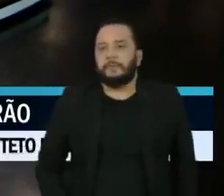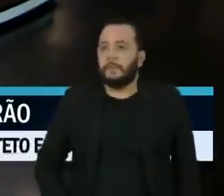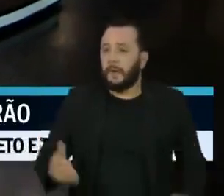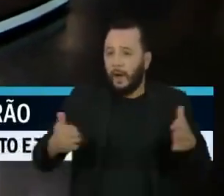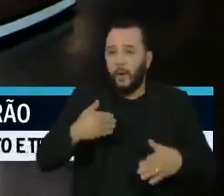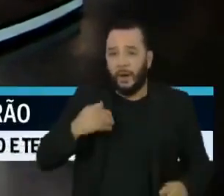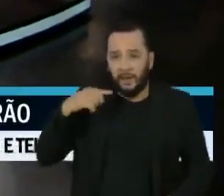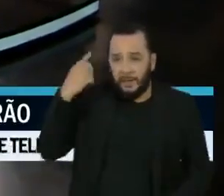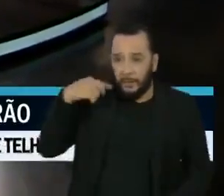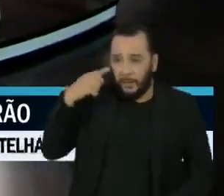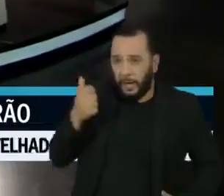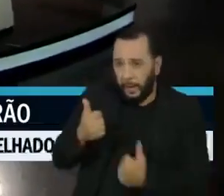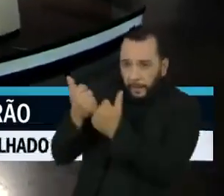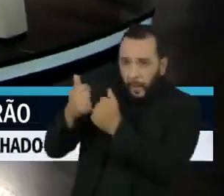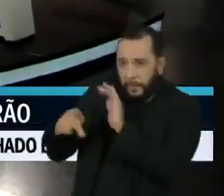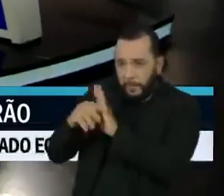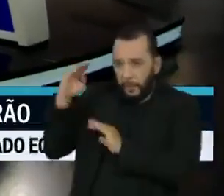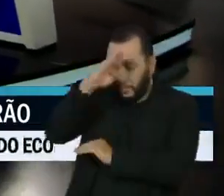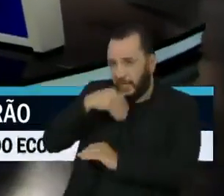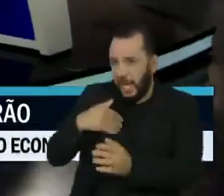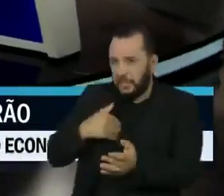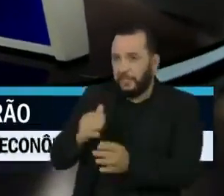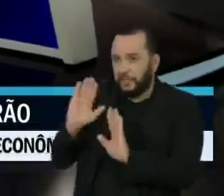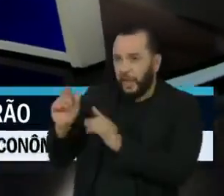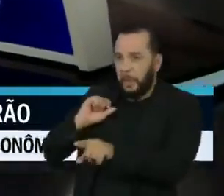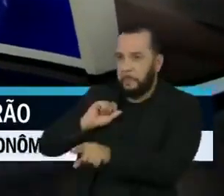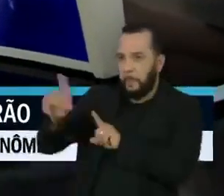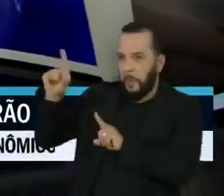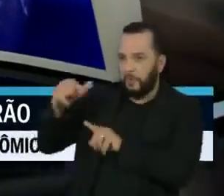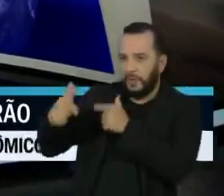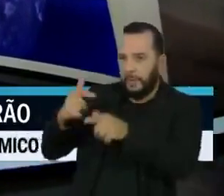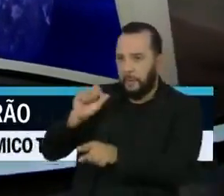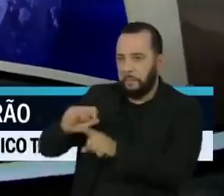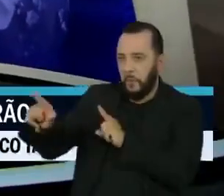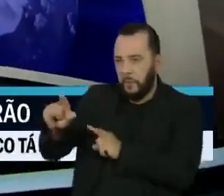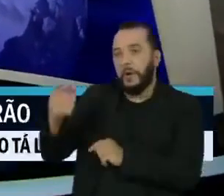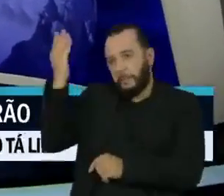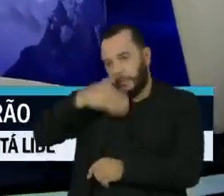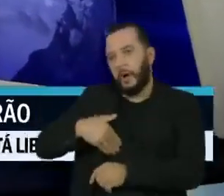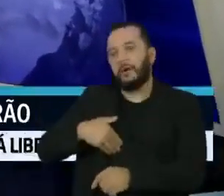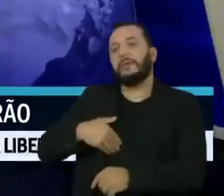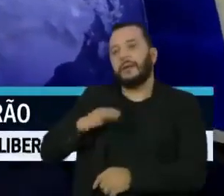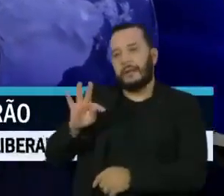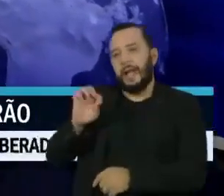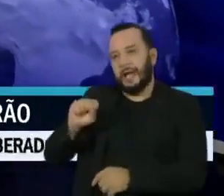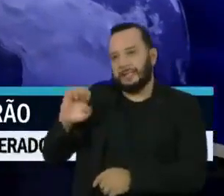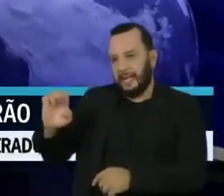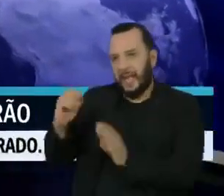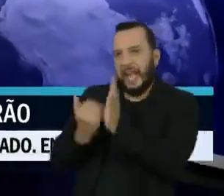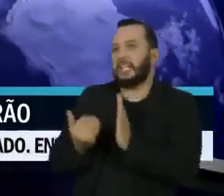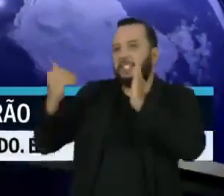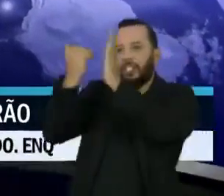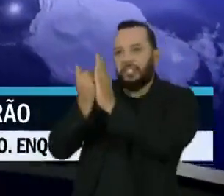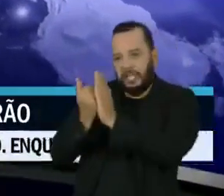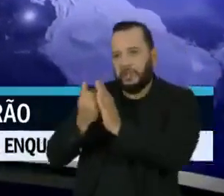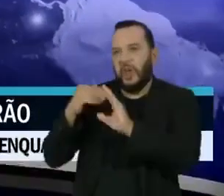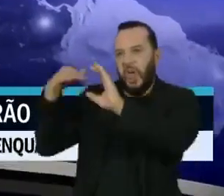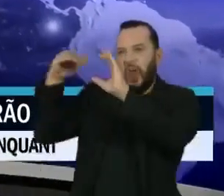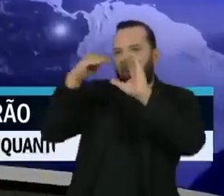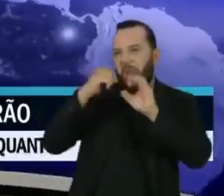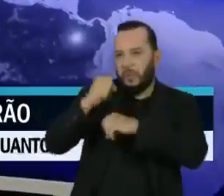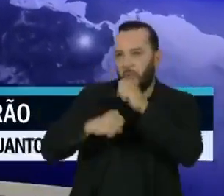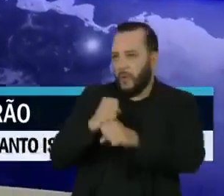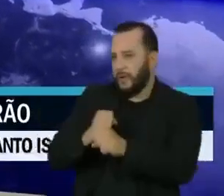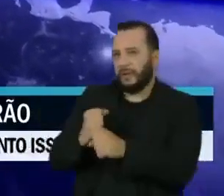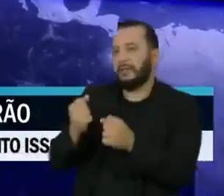deputado bolsonarista reforça a tese de que o TSE não vai aceitar excessos no ano que vem. Se vai conseguir, não sabemos. Eu